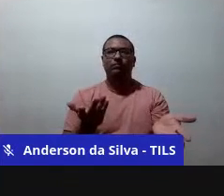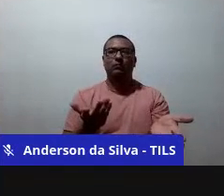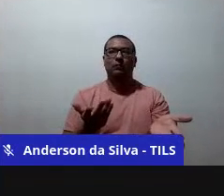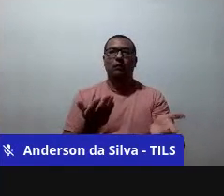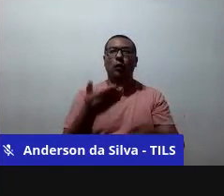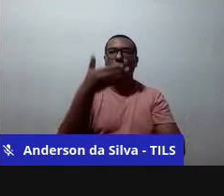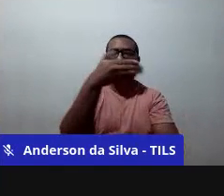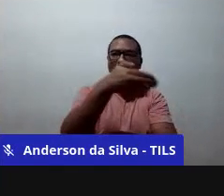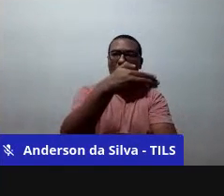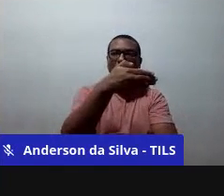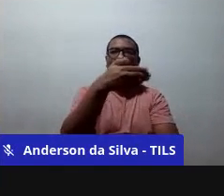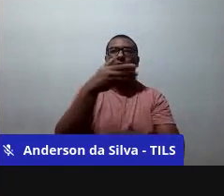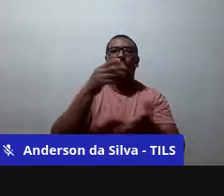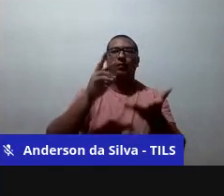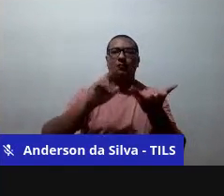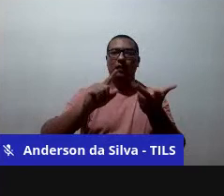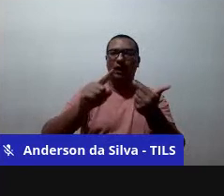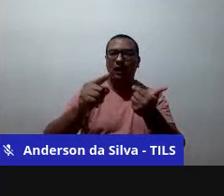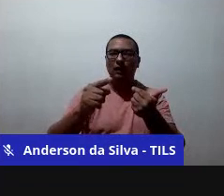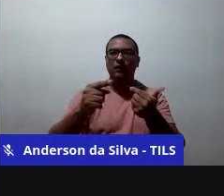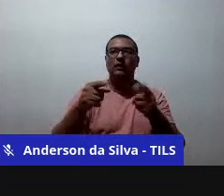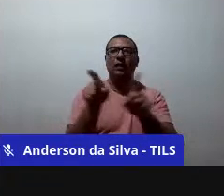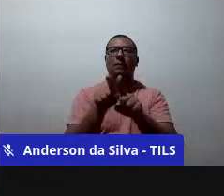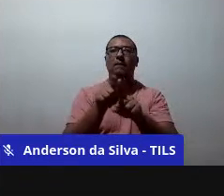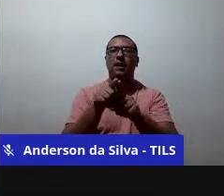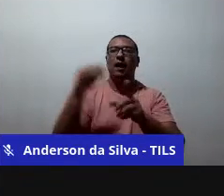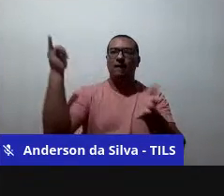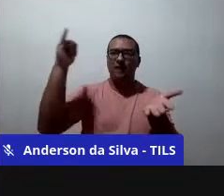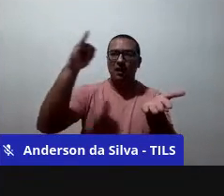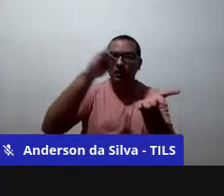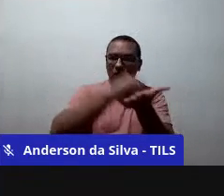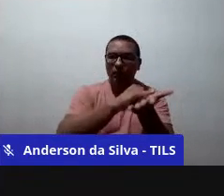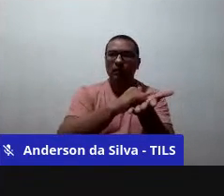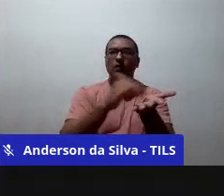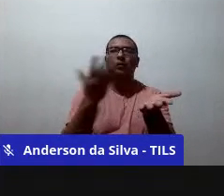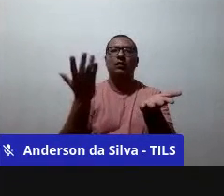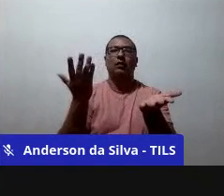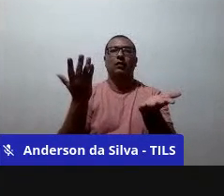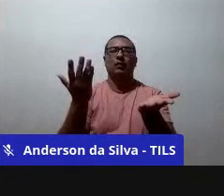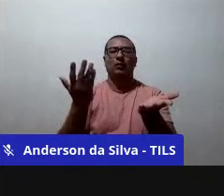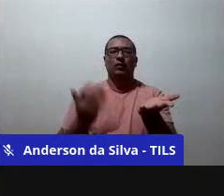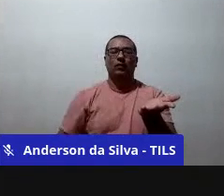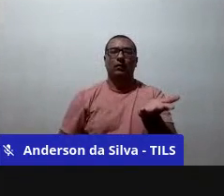de tráfego, de transporte aéreo, o